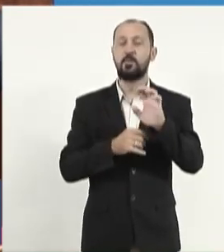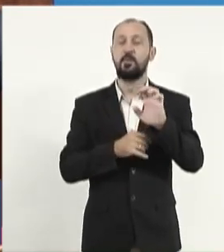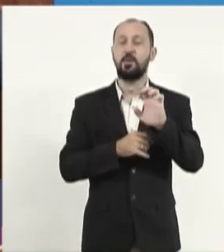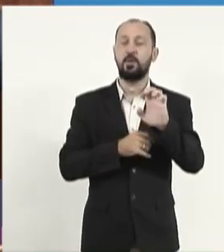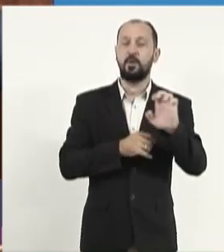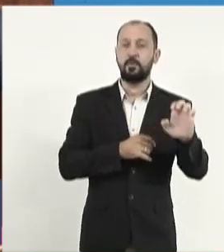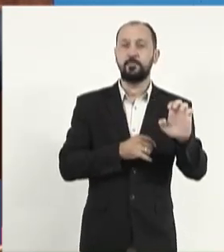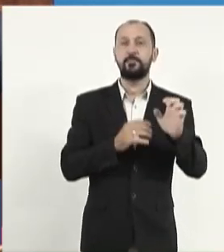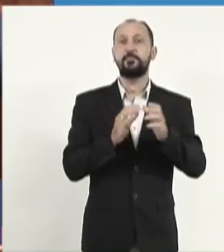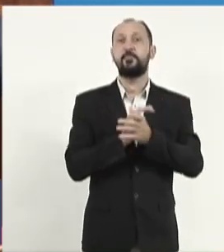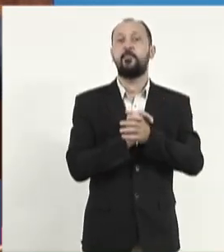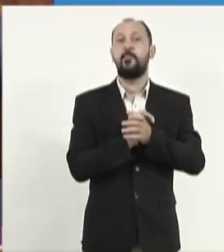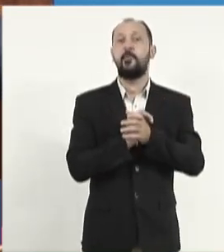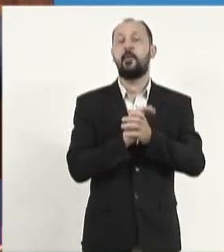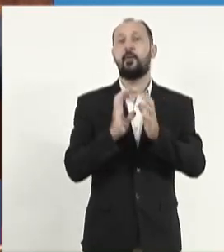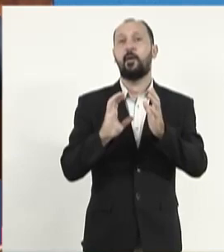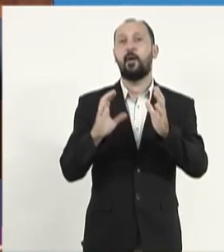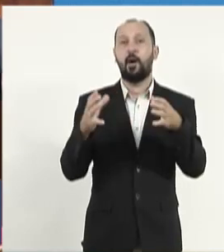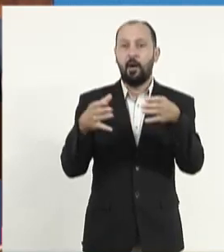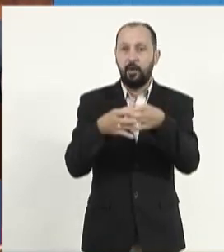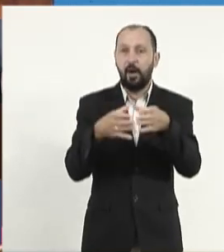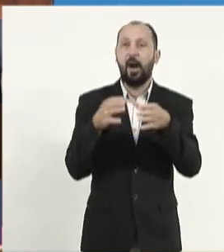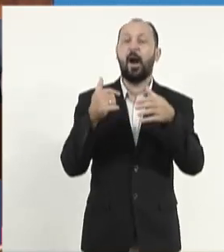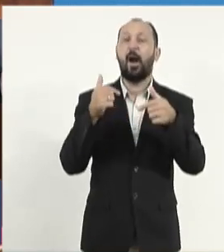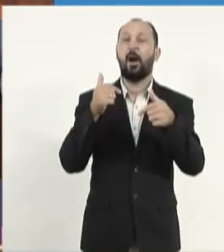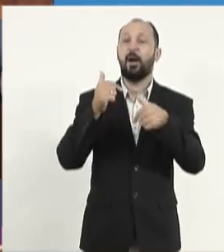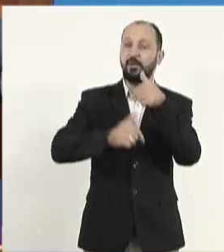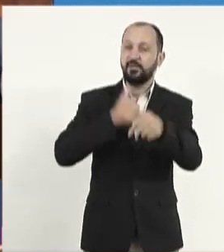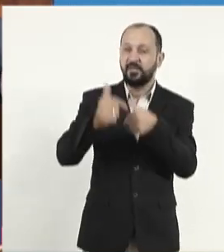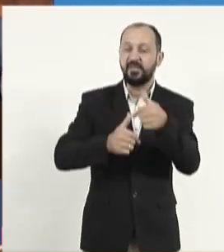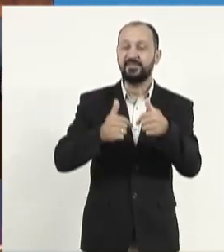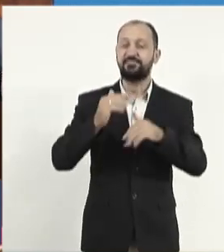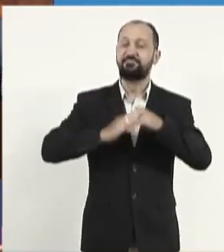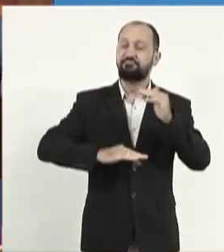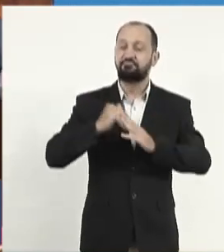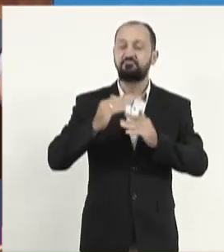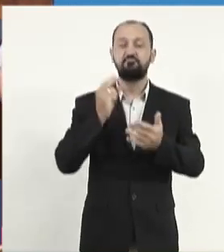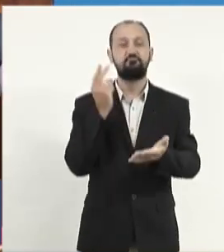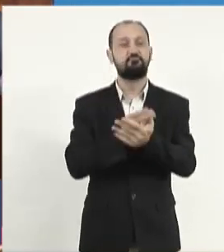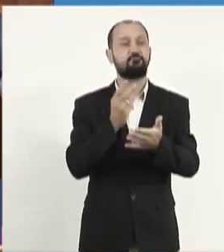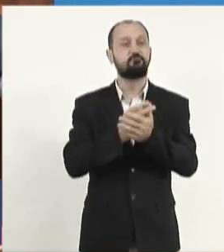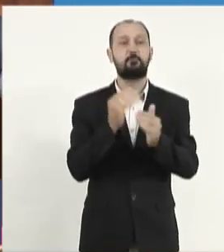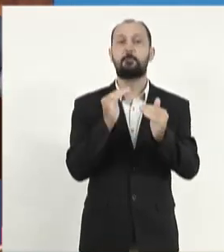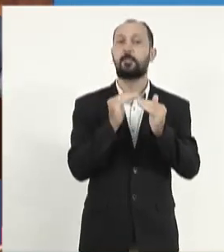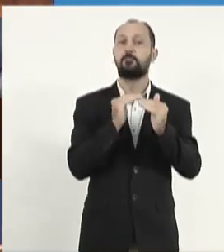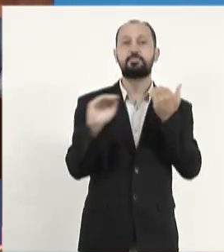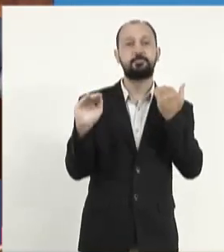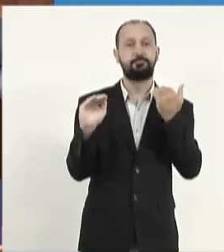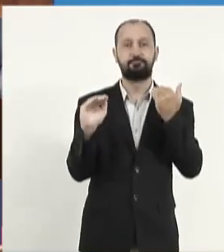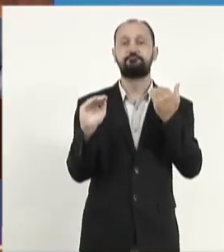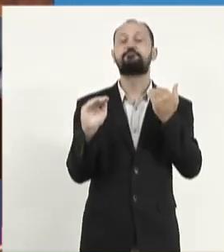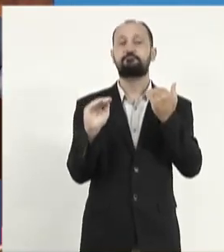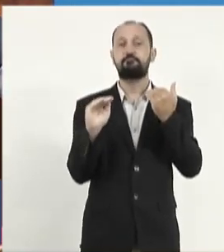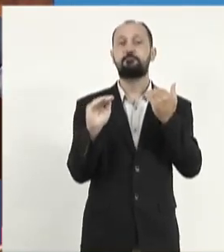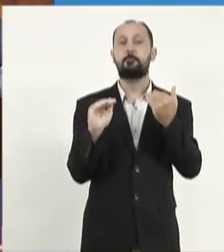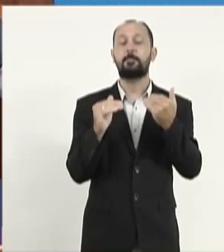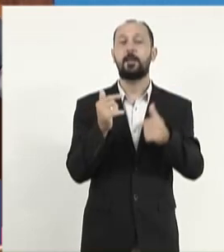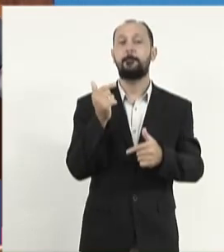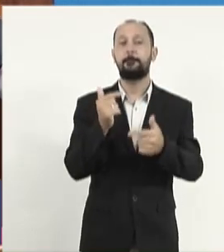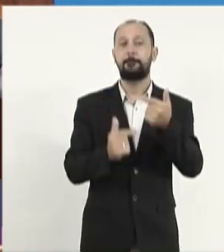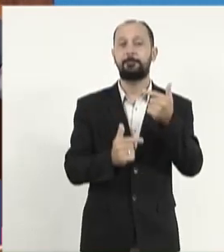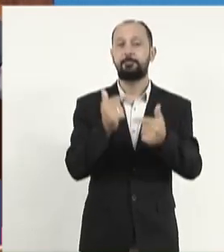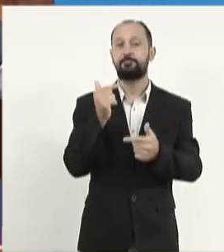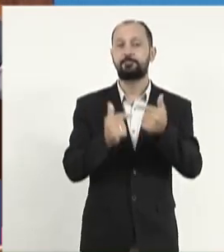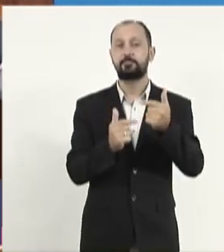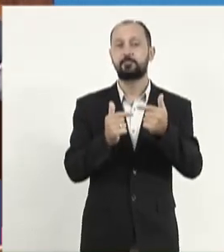esquerda, do Partido dos Trabalhadores, nós sempre fomos contrários a essa política